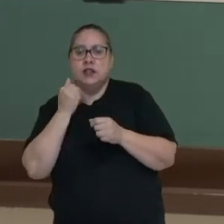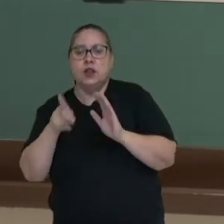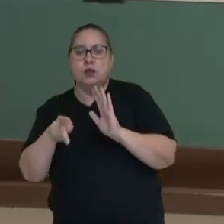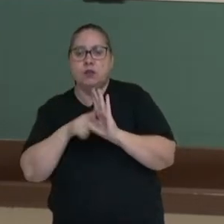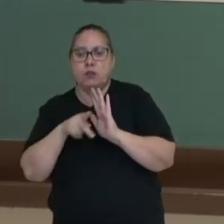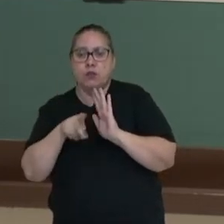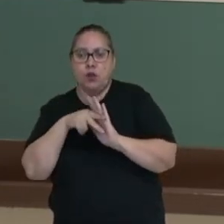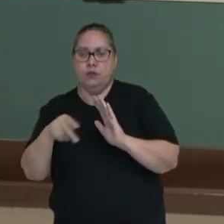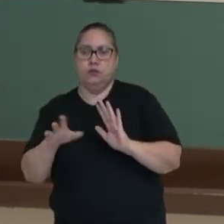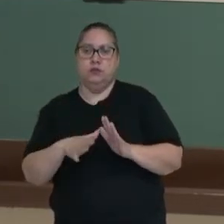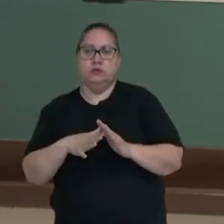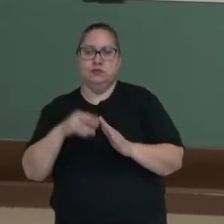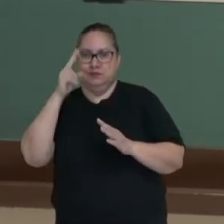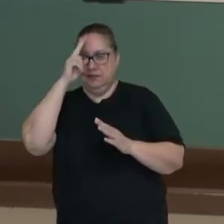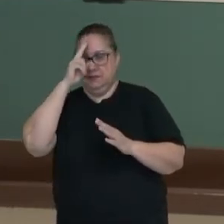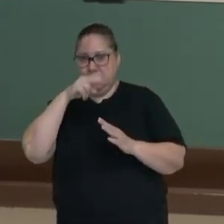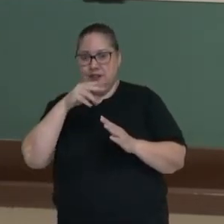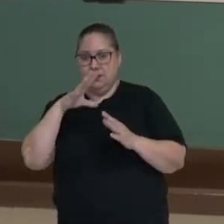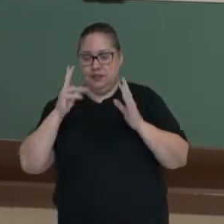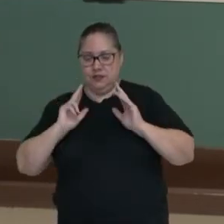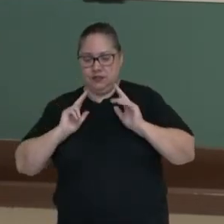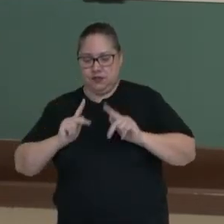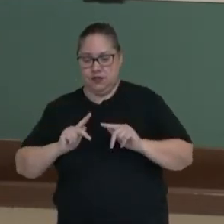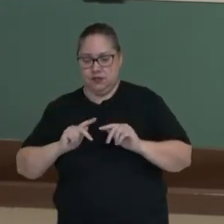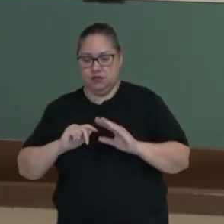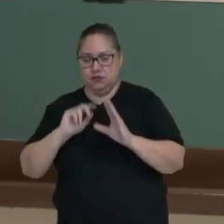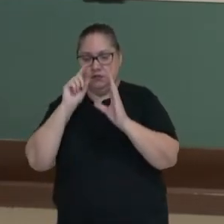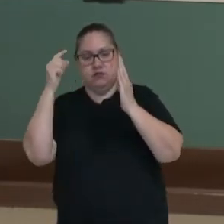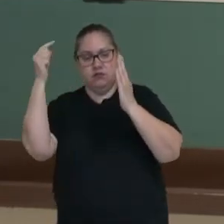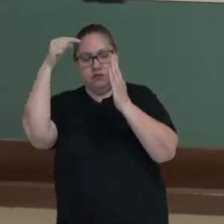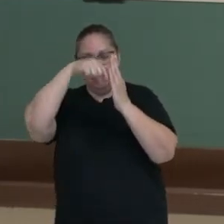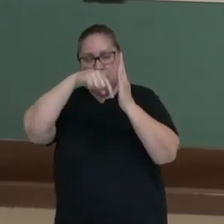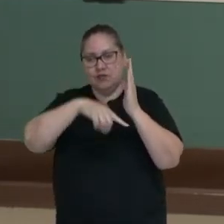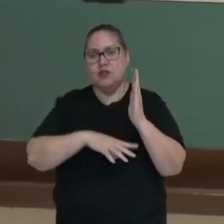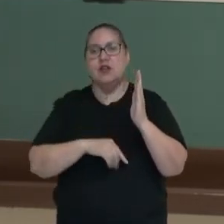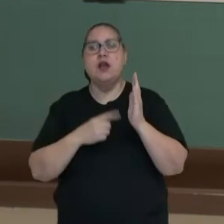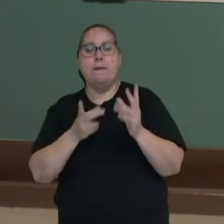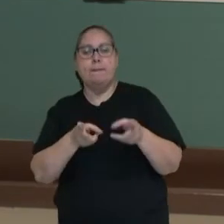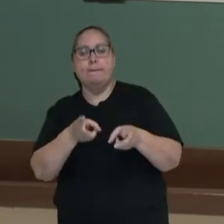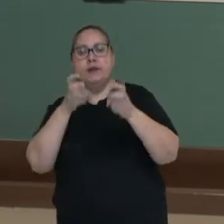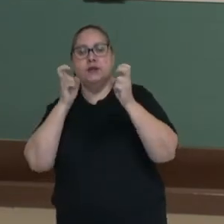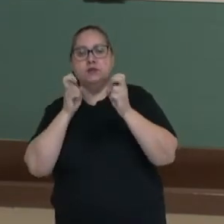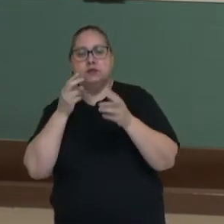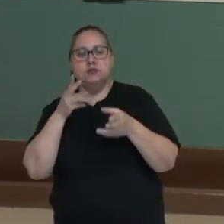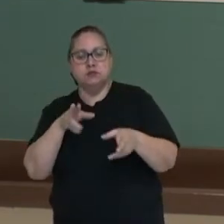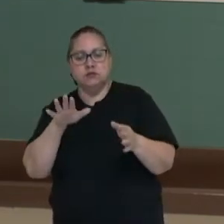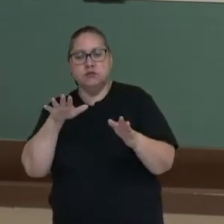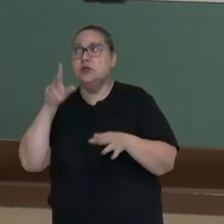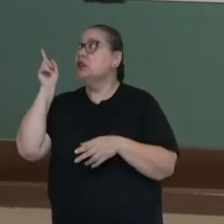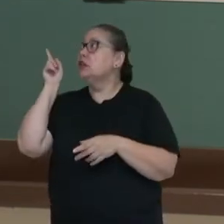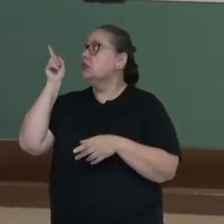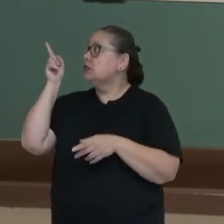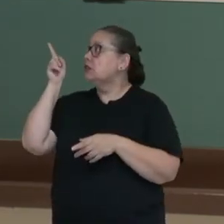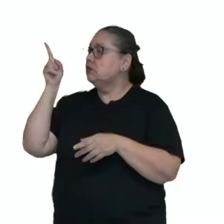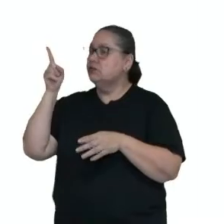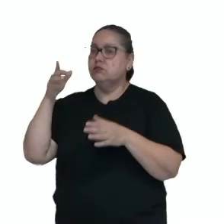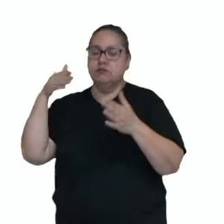alimento. Lembre, os seres fotossintetizantes. Então nós percebemos nessa imagem que nós temos